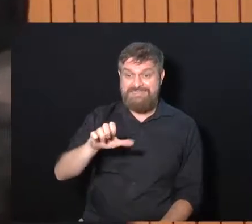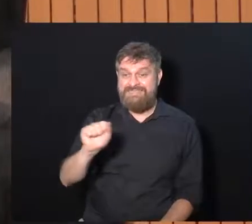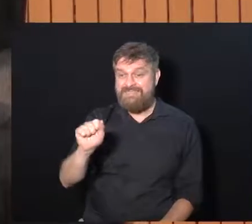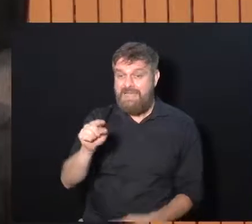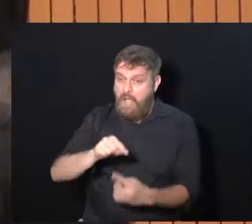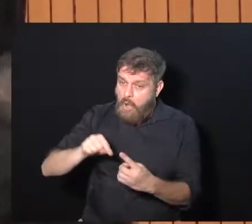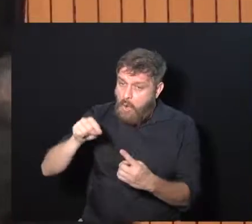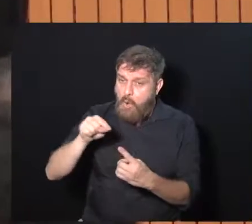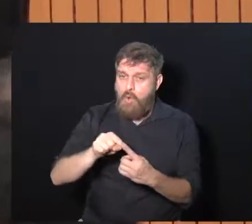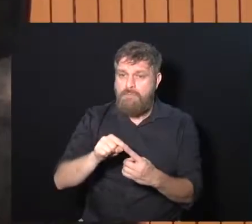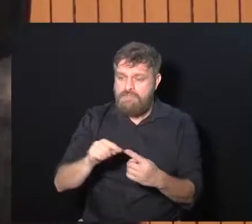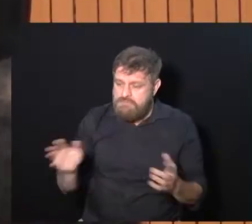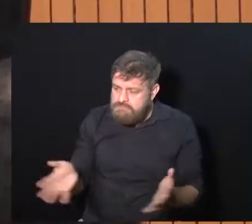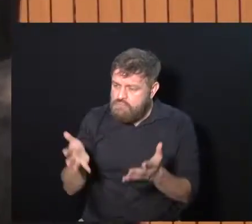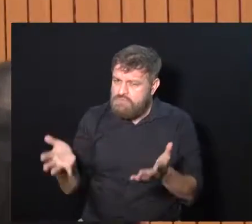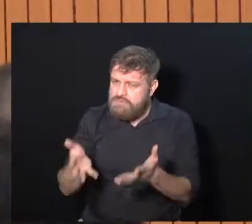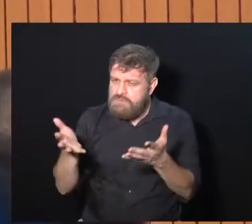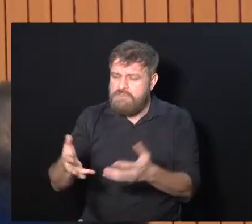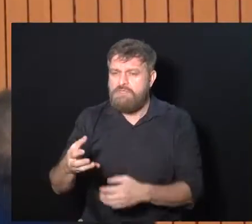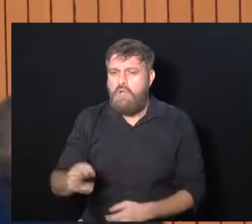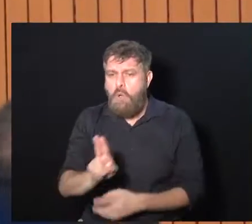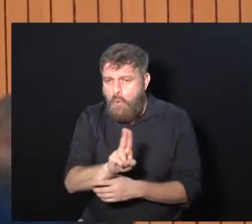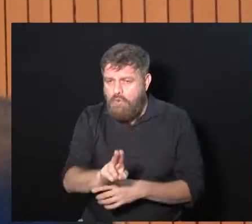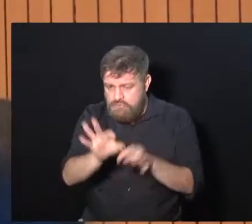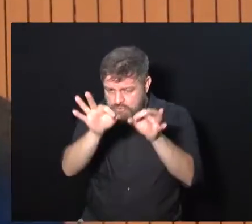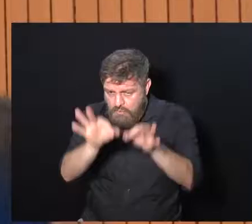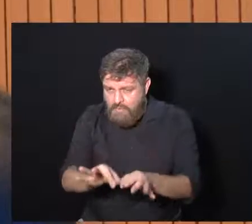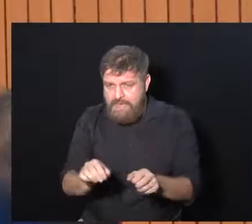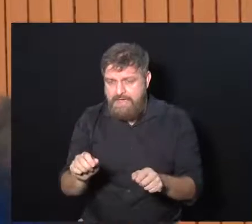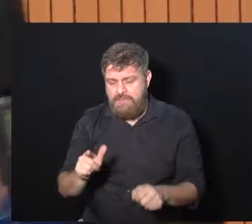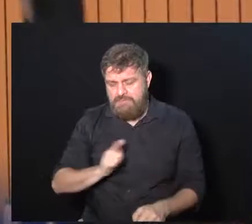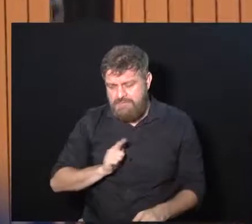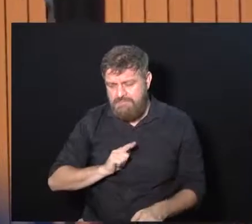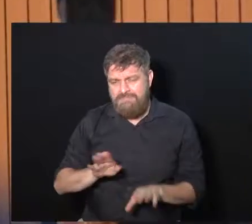o cultivo, o uso correto, valorizar